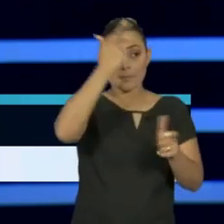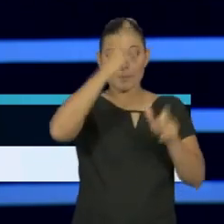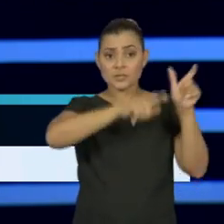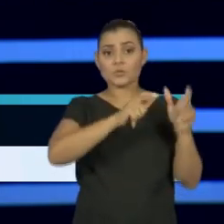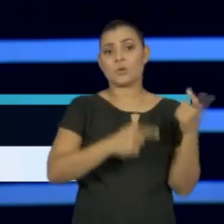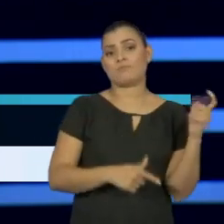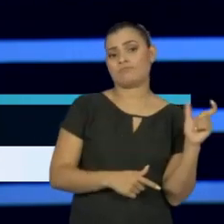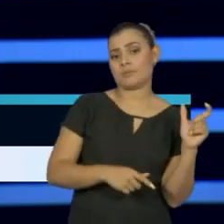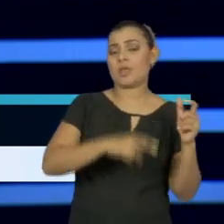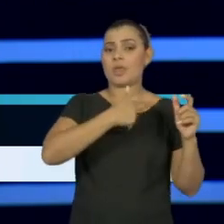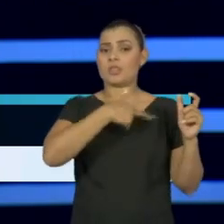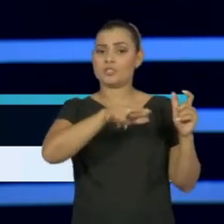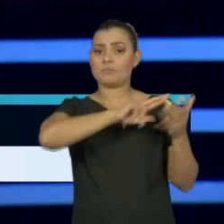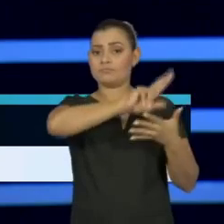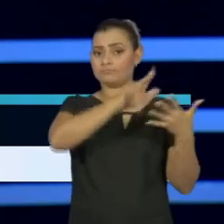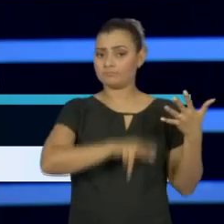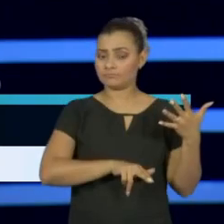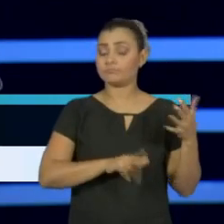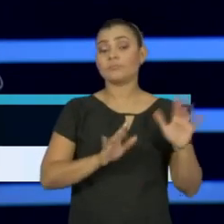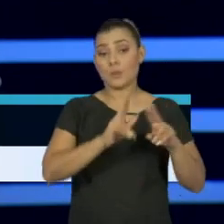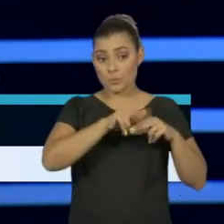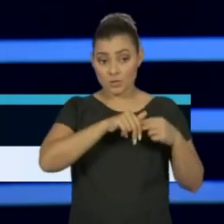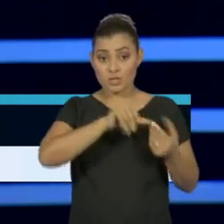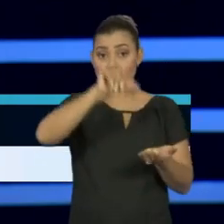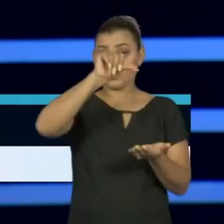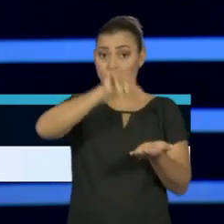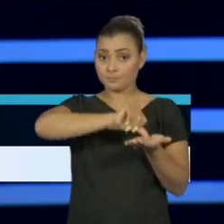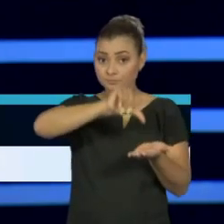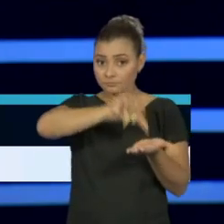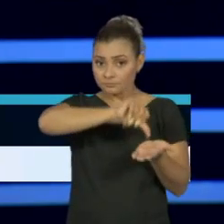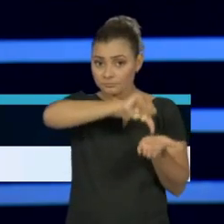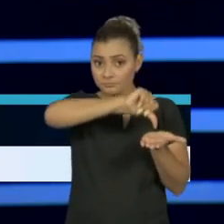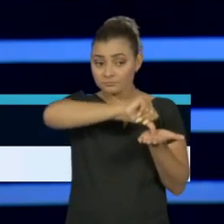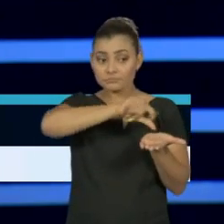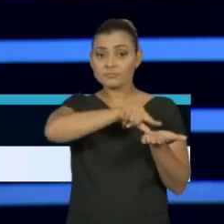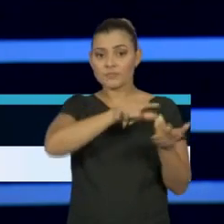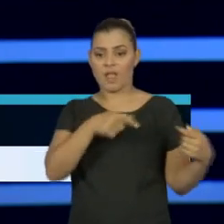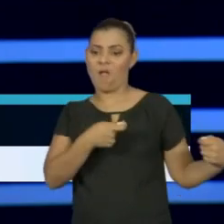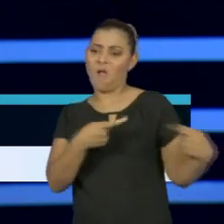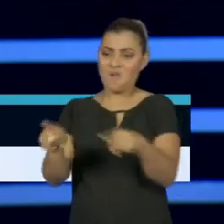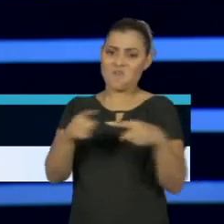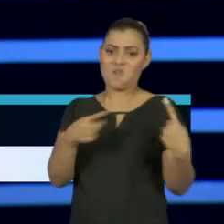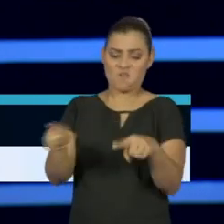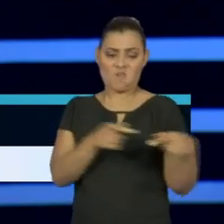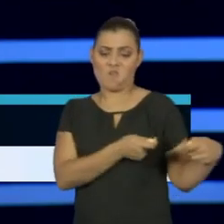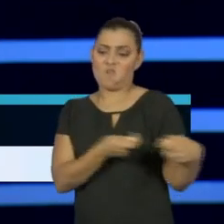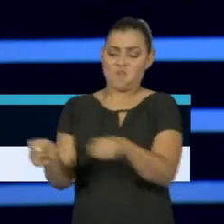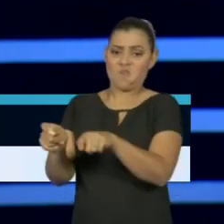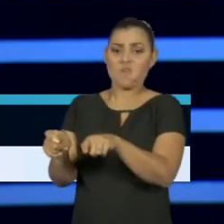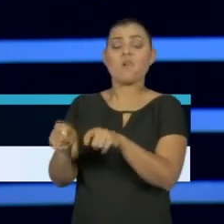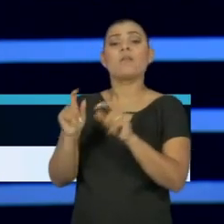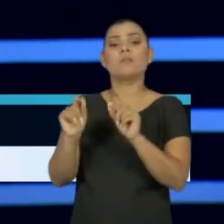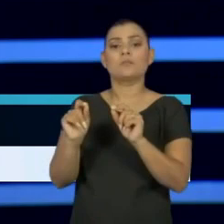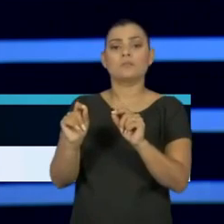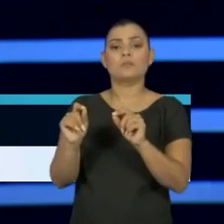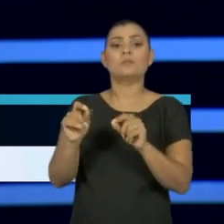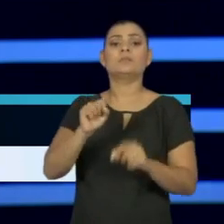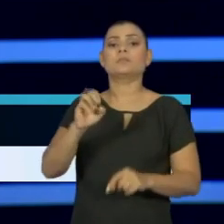vai considerar um ataque vindo do Irã um ataque de manifestantes